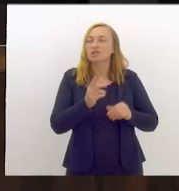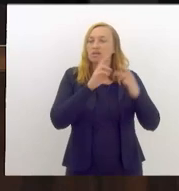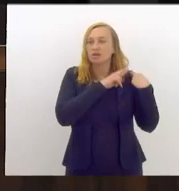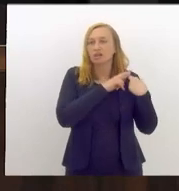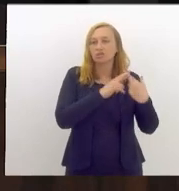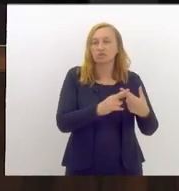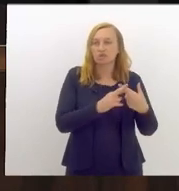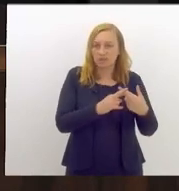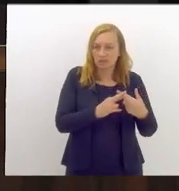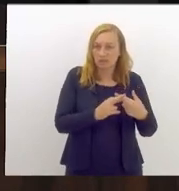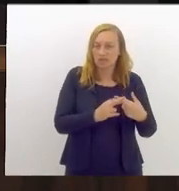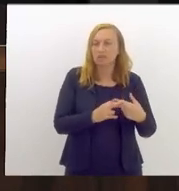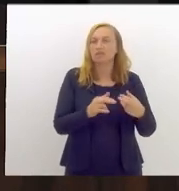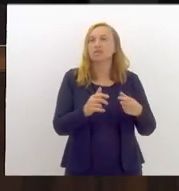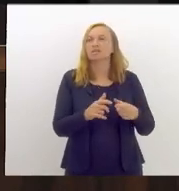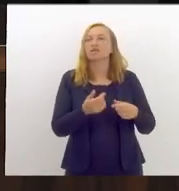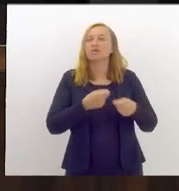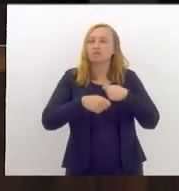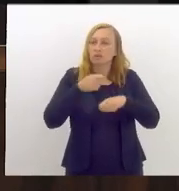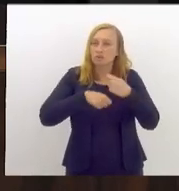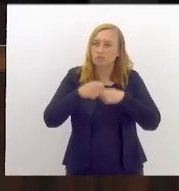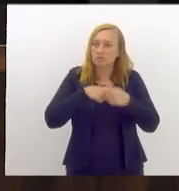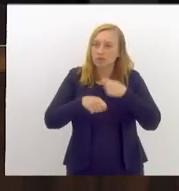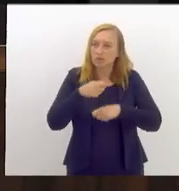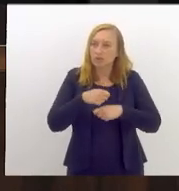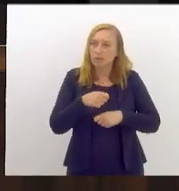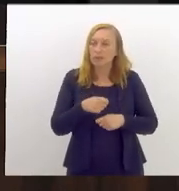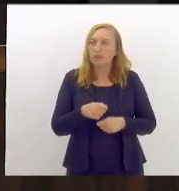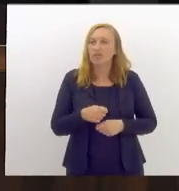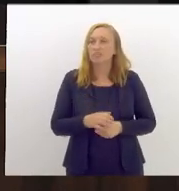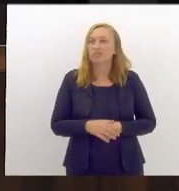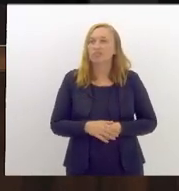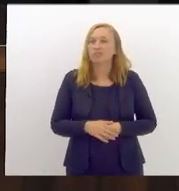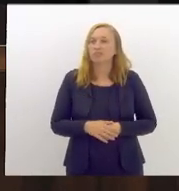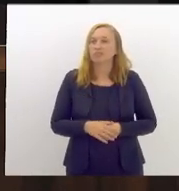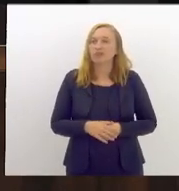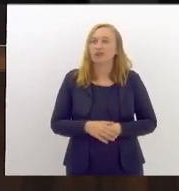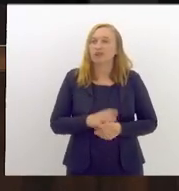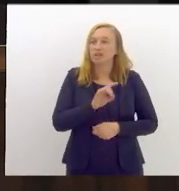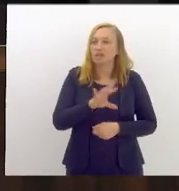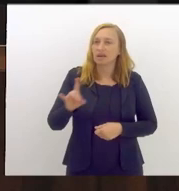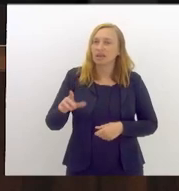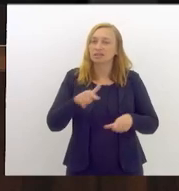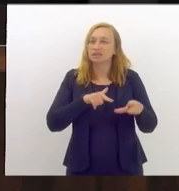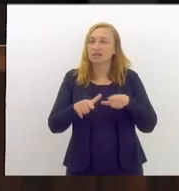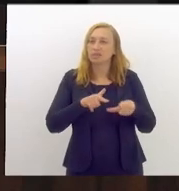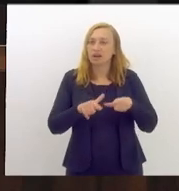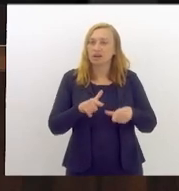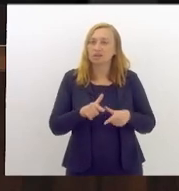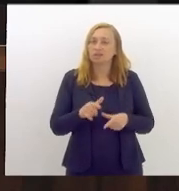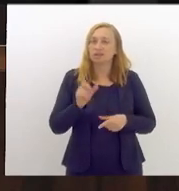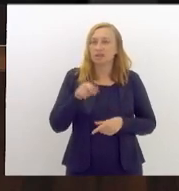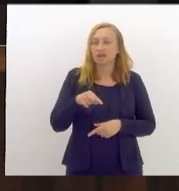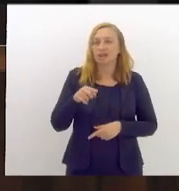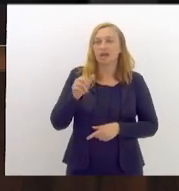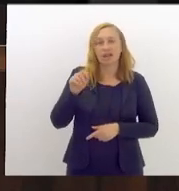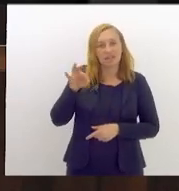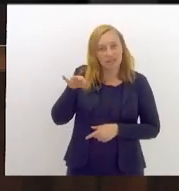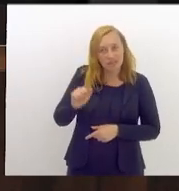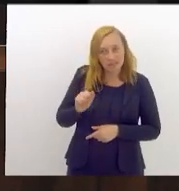responsabilidade com economia foi aqui cada mandato né Adriana